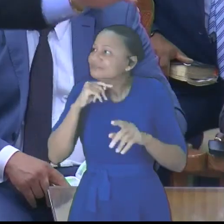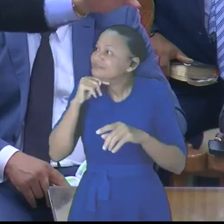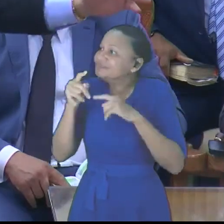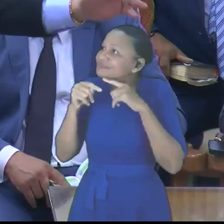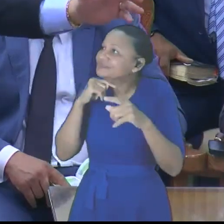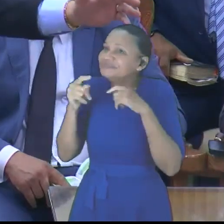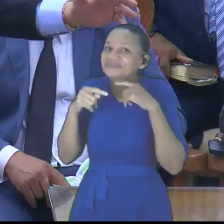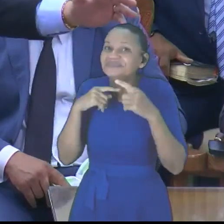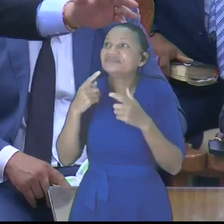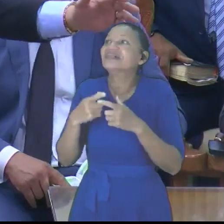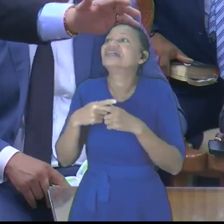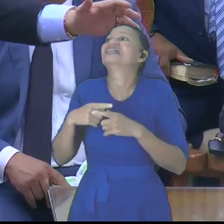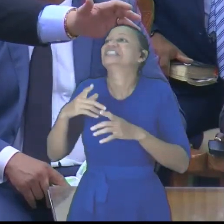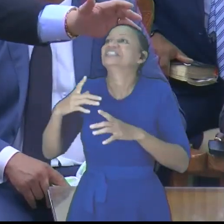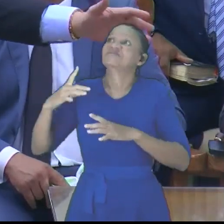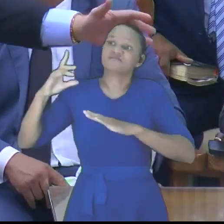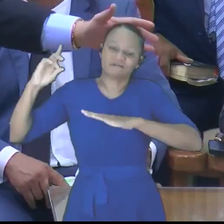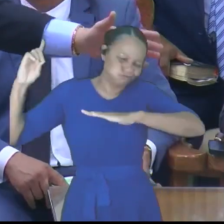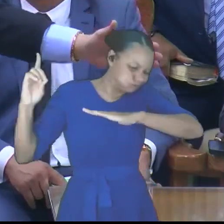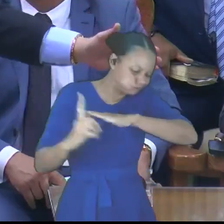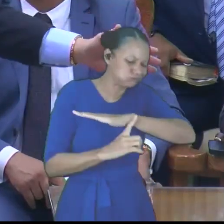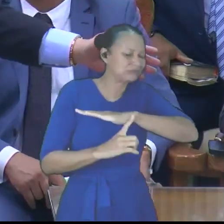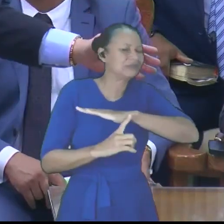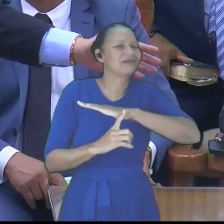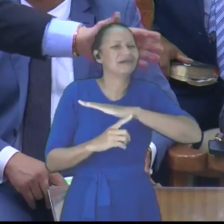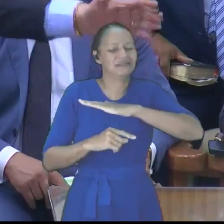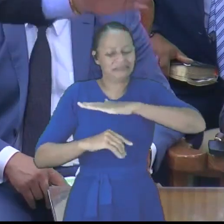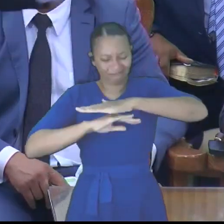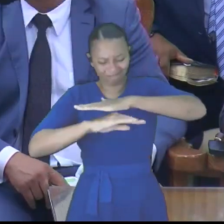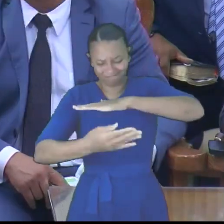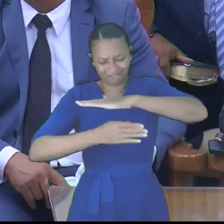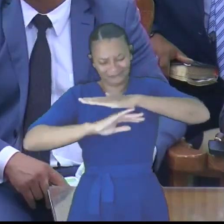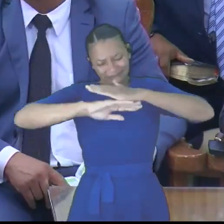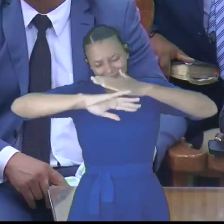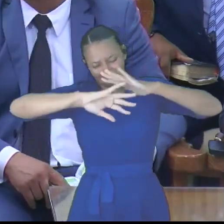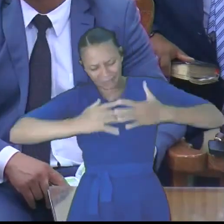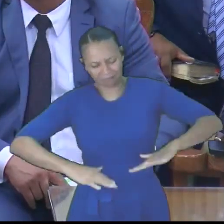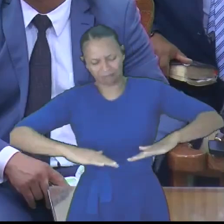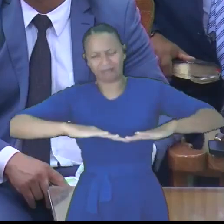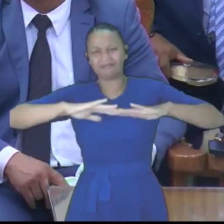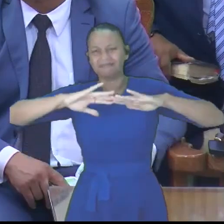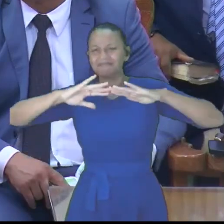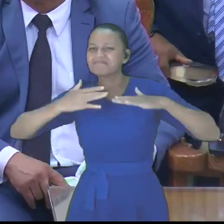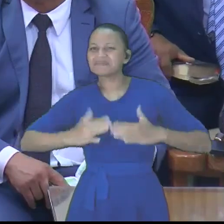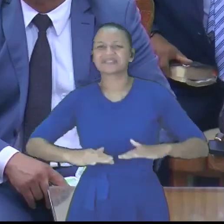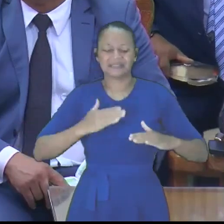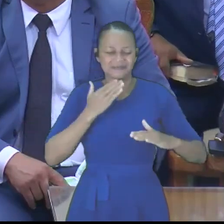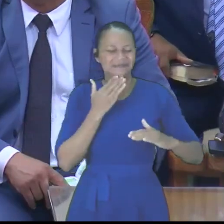tem jeito, que o cordeiro vai pegá-los, ele vai pedir que aquela casa caia sobre eles.